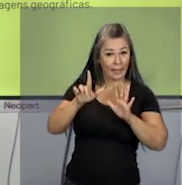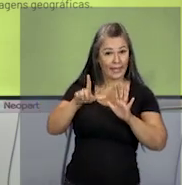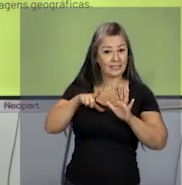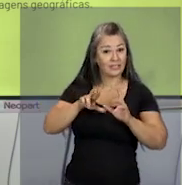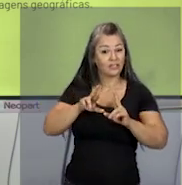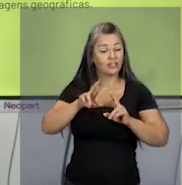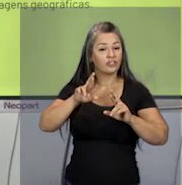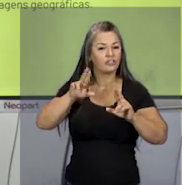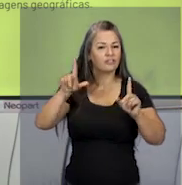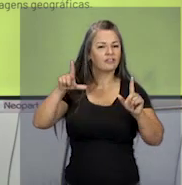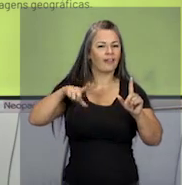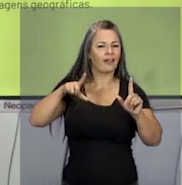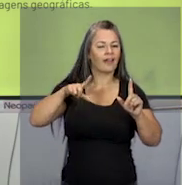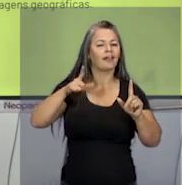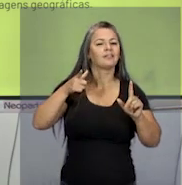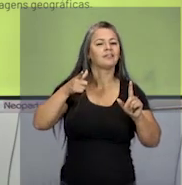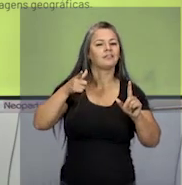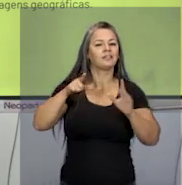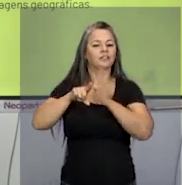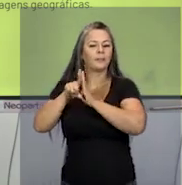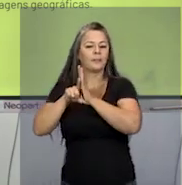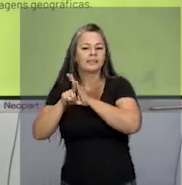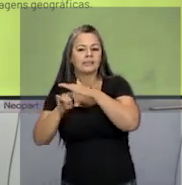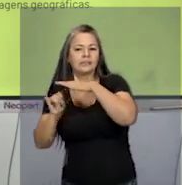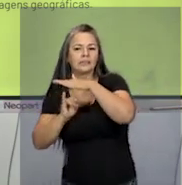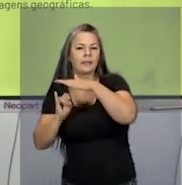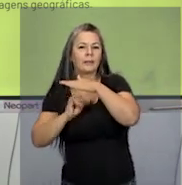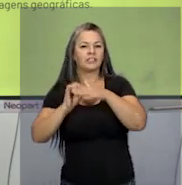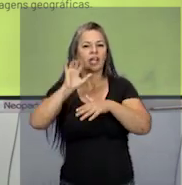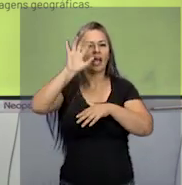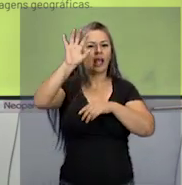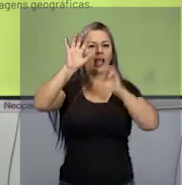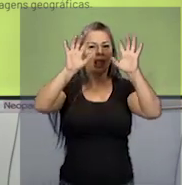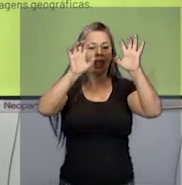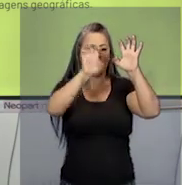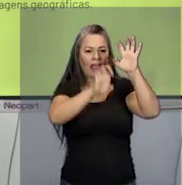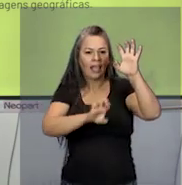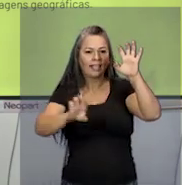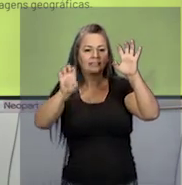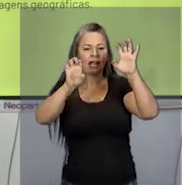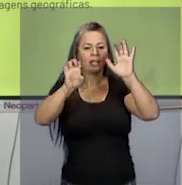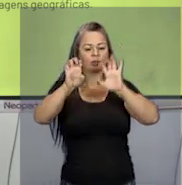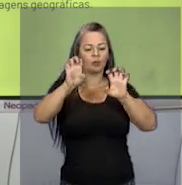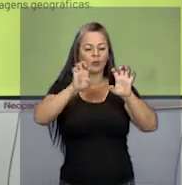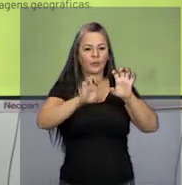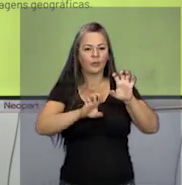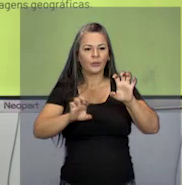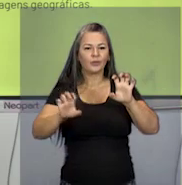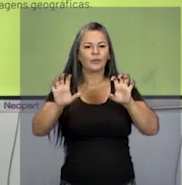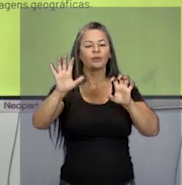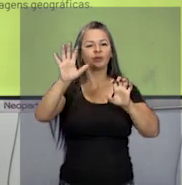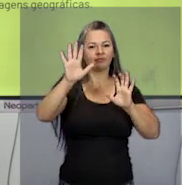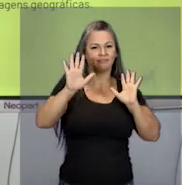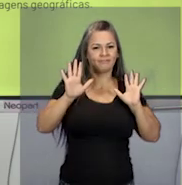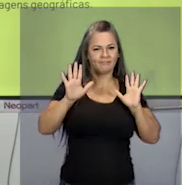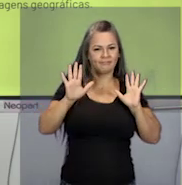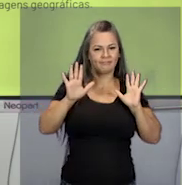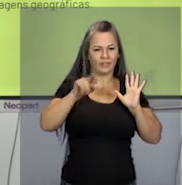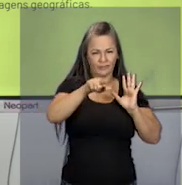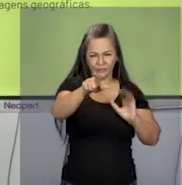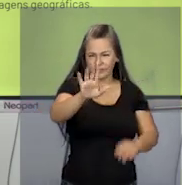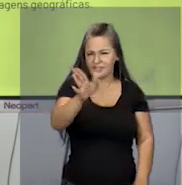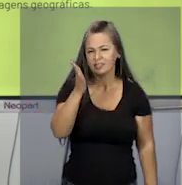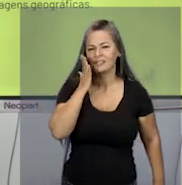diferenças entre si e variedade interna de paisagens geográficas, aí vocês já conhecem bem, né? O Brasil tem uma diversidade muito grande,